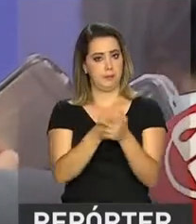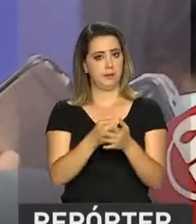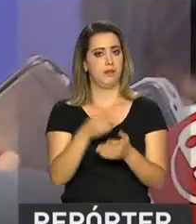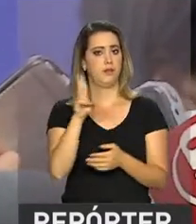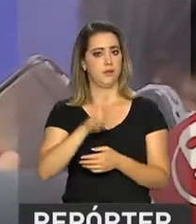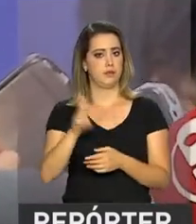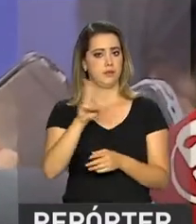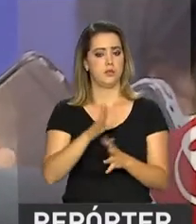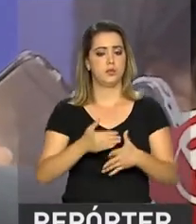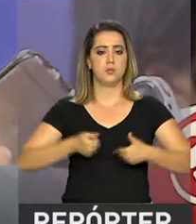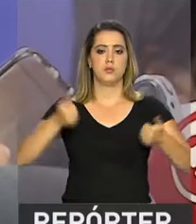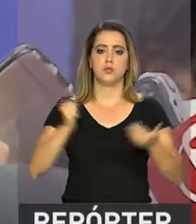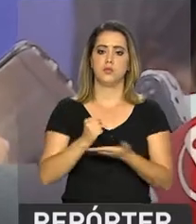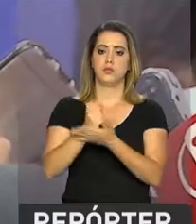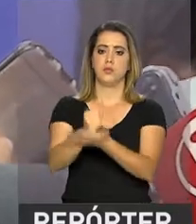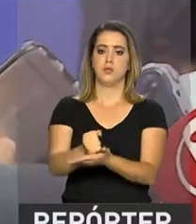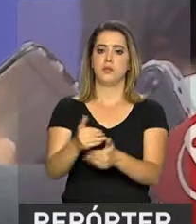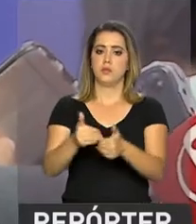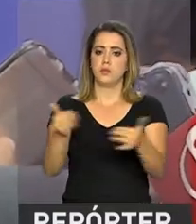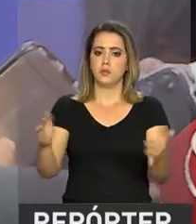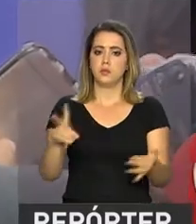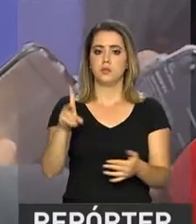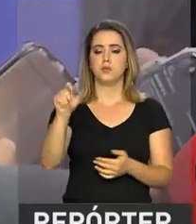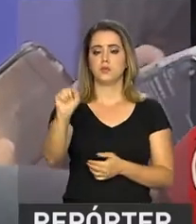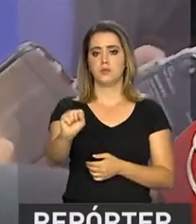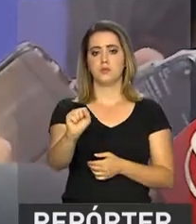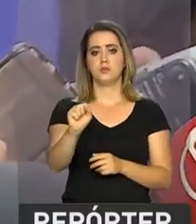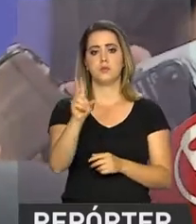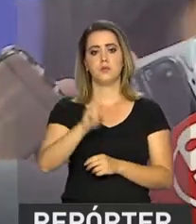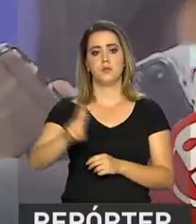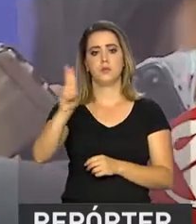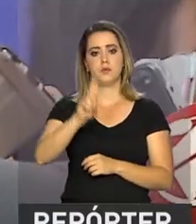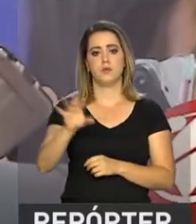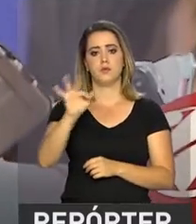e melhorando a oferta e ampliando de vagas nas universidades federais.